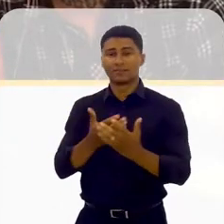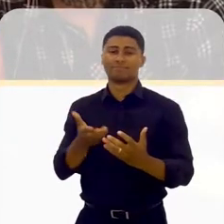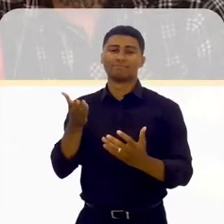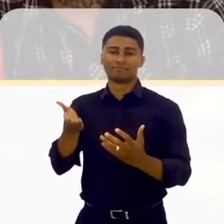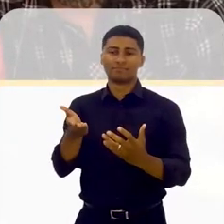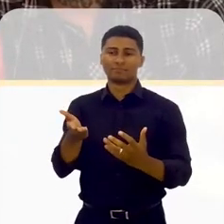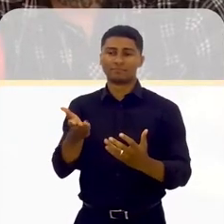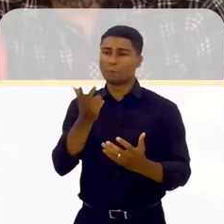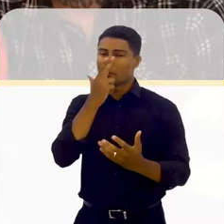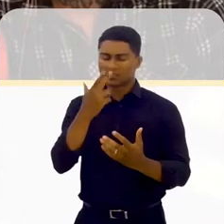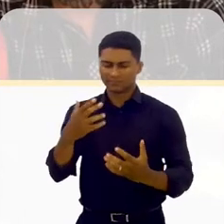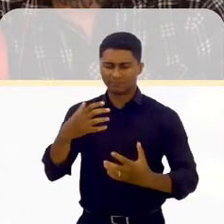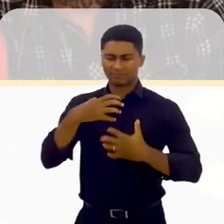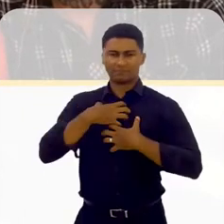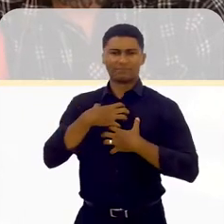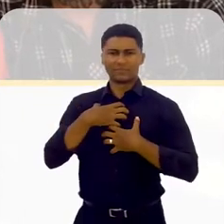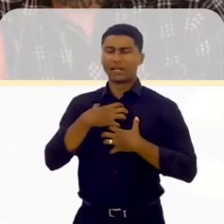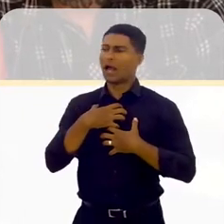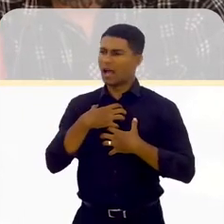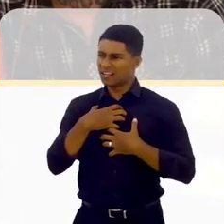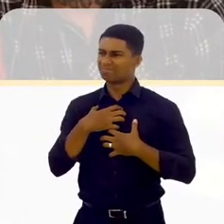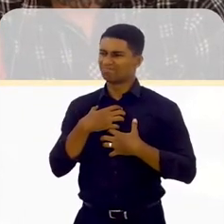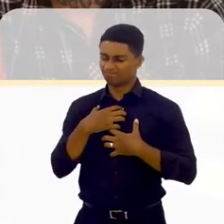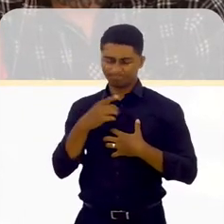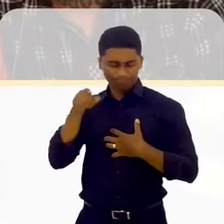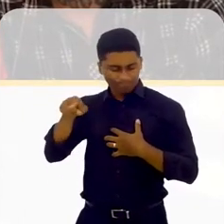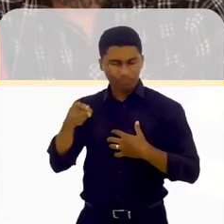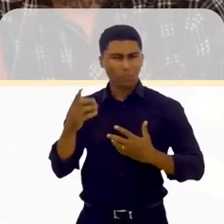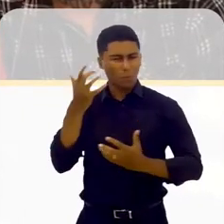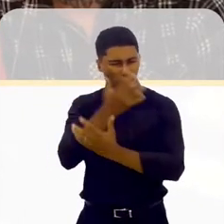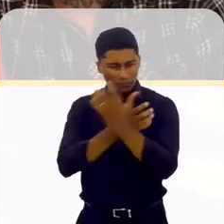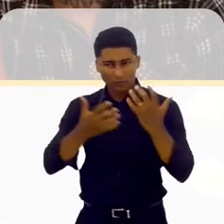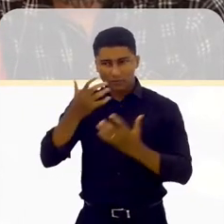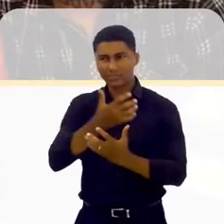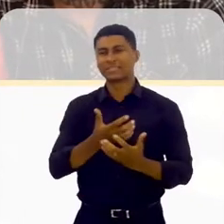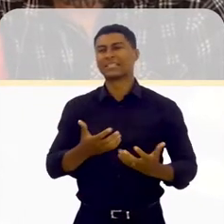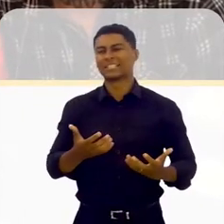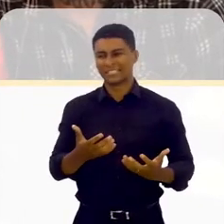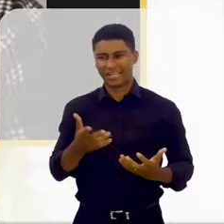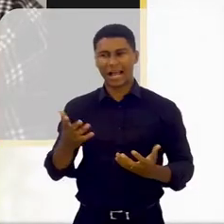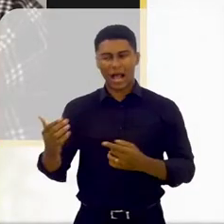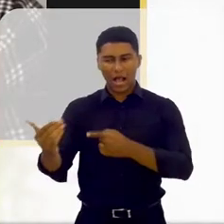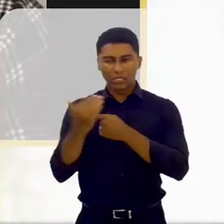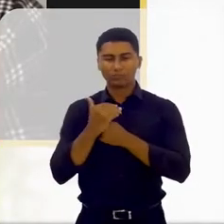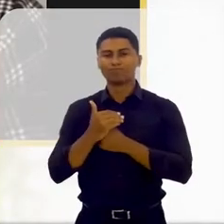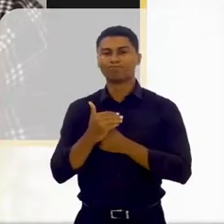nós foi uma válvula de escape. Por quê? É, não estou querendo